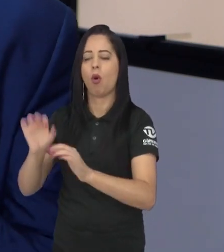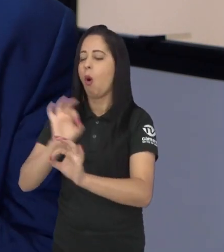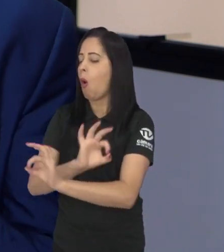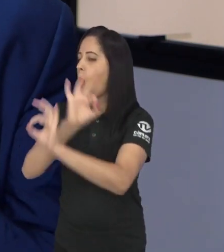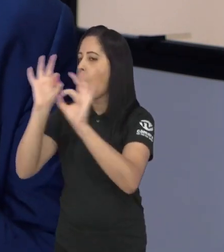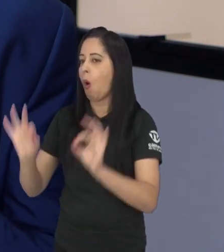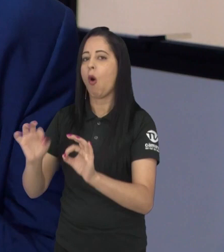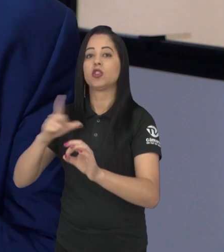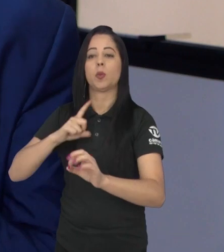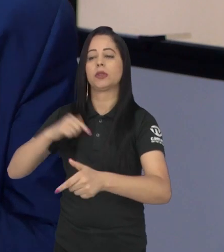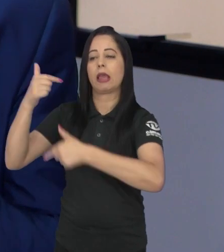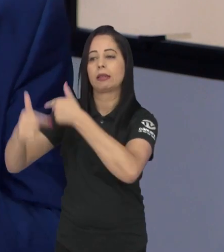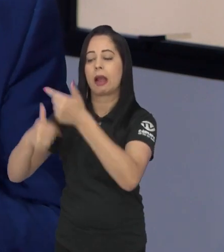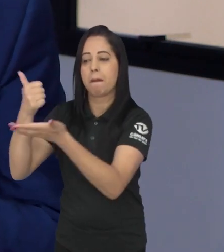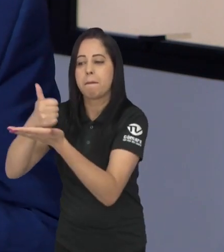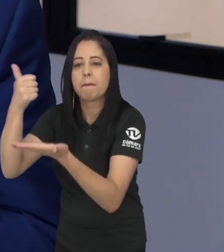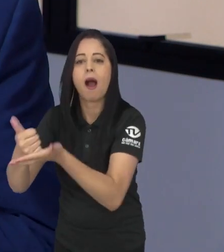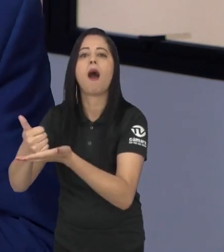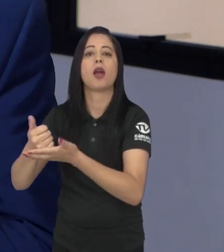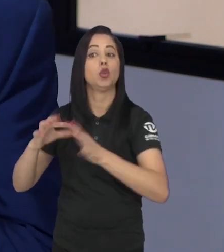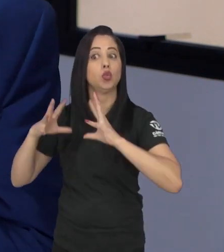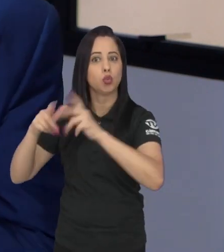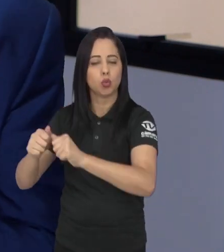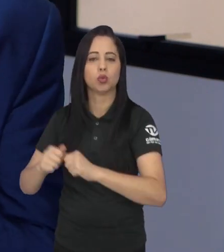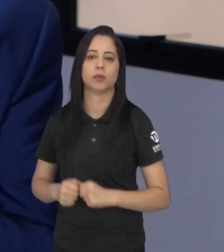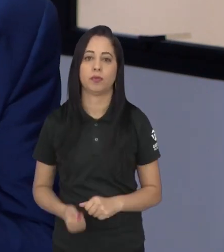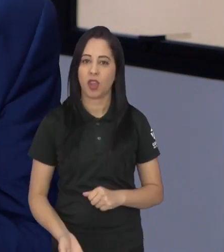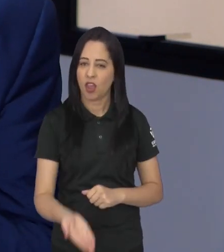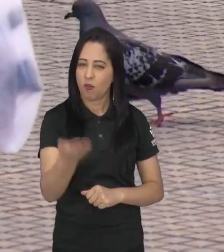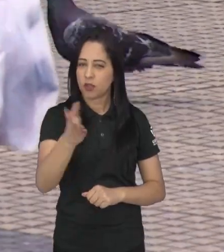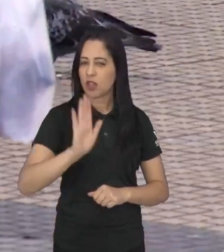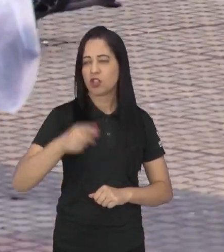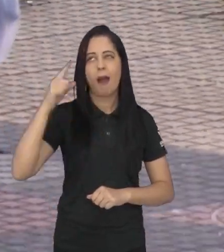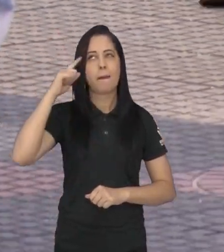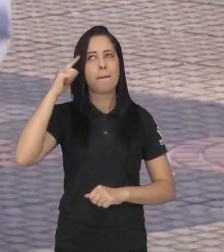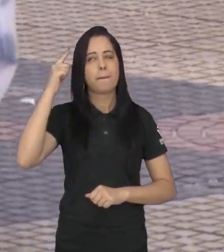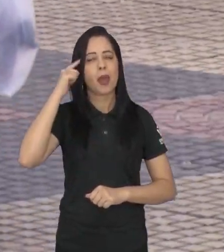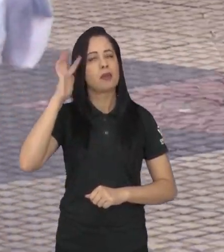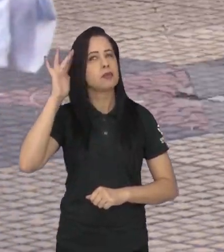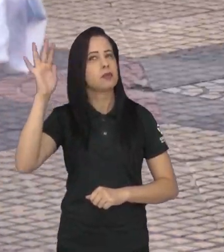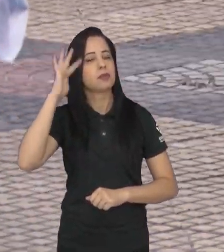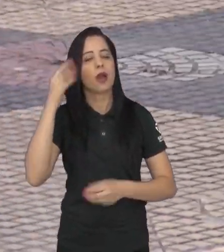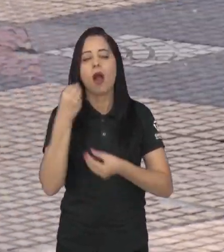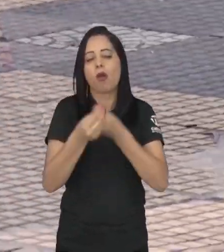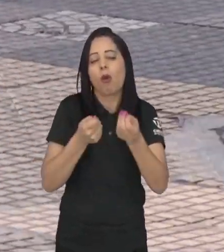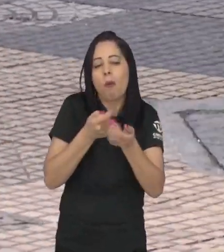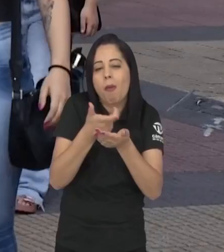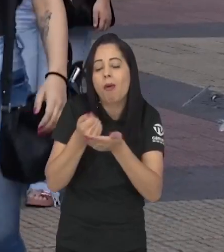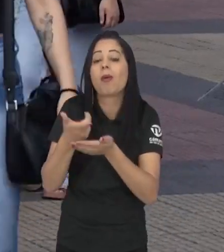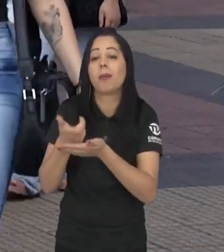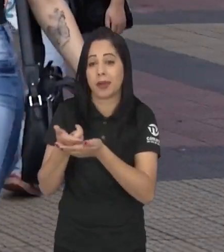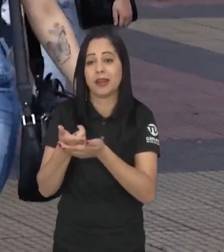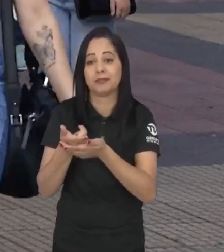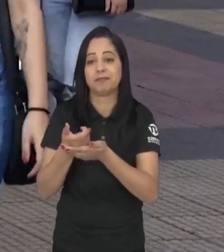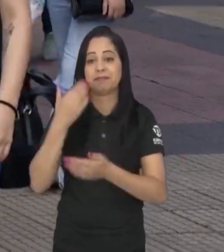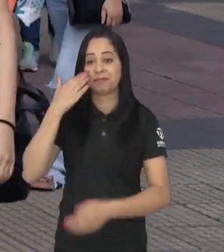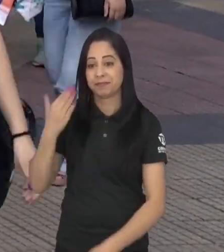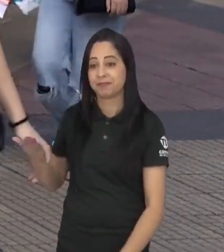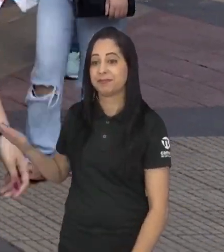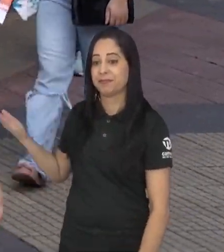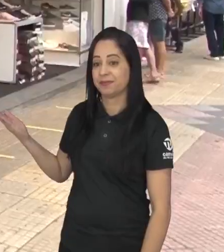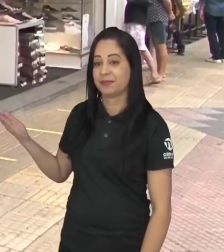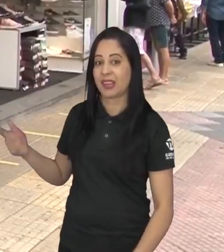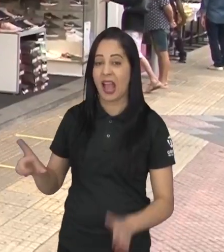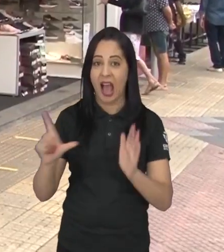é bom para a economia da cidade, gera emprego, gera arrecadação. E se você já está se planejando para as comprinhas de final de